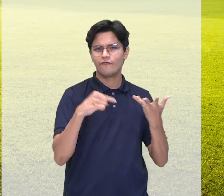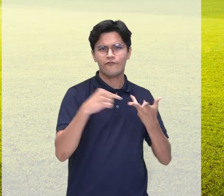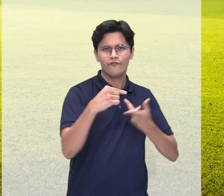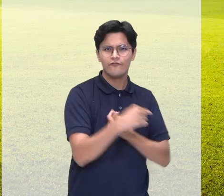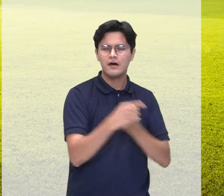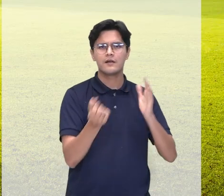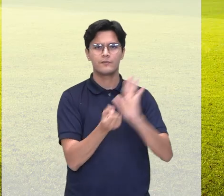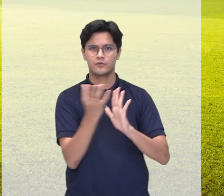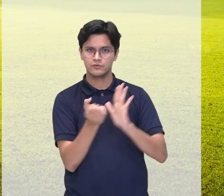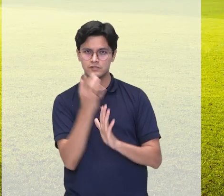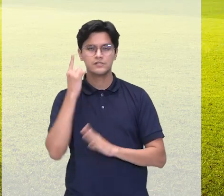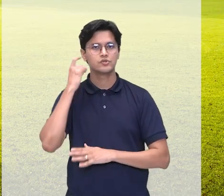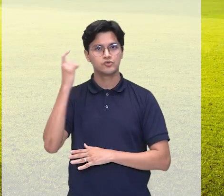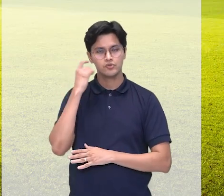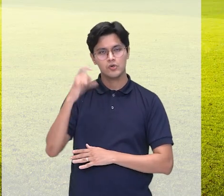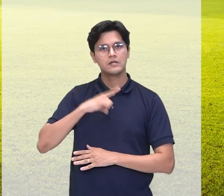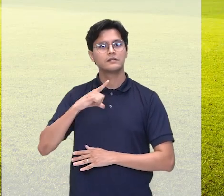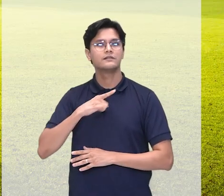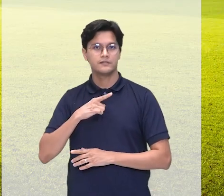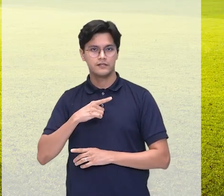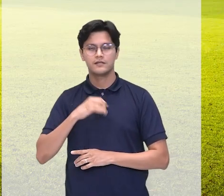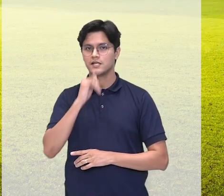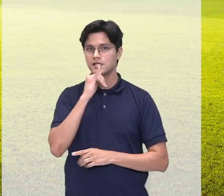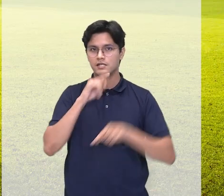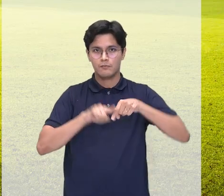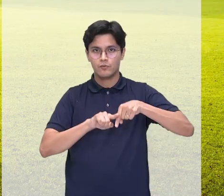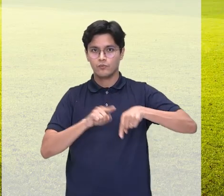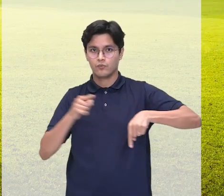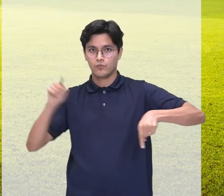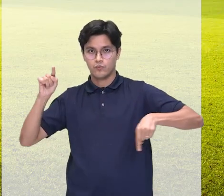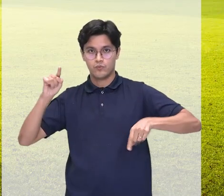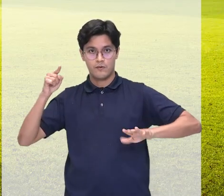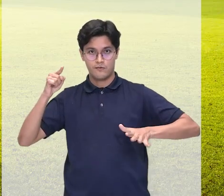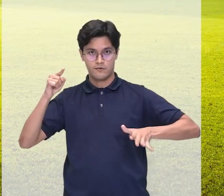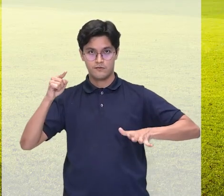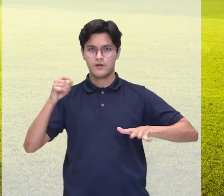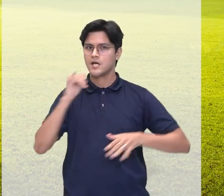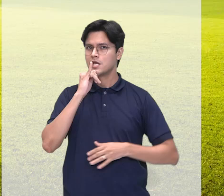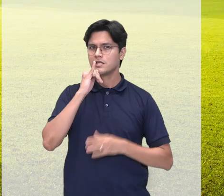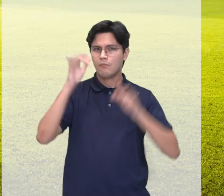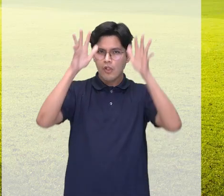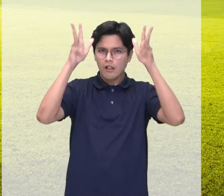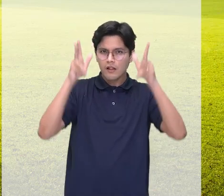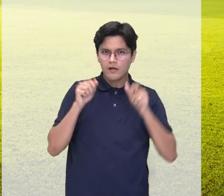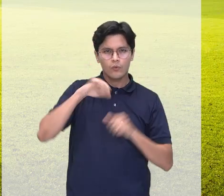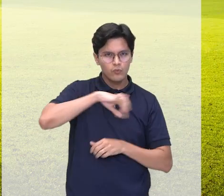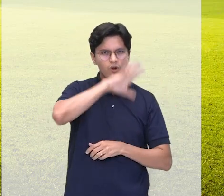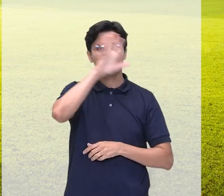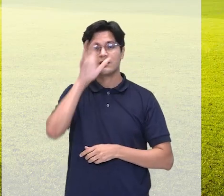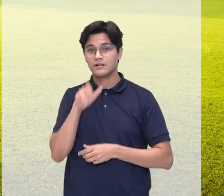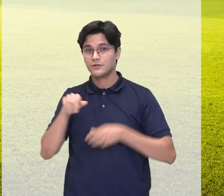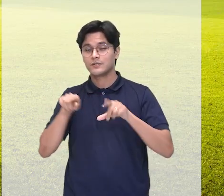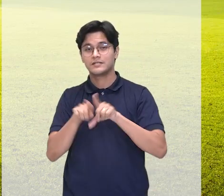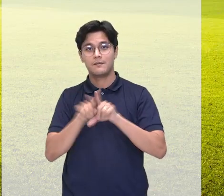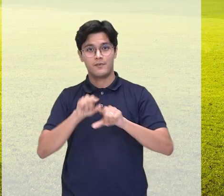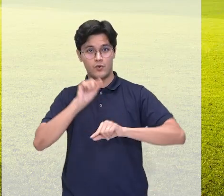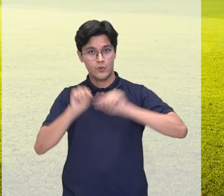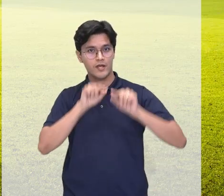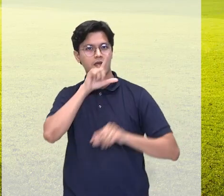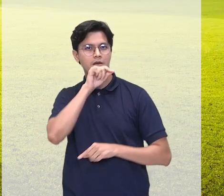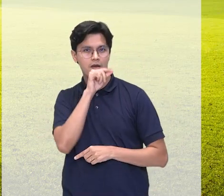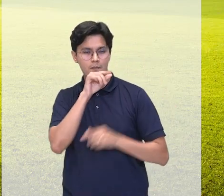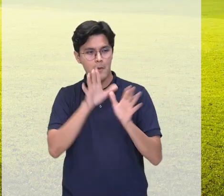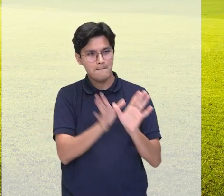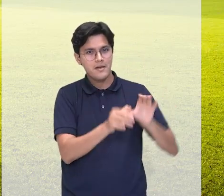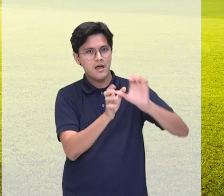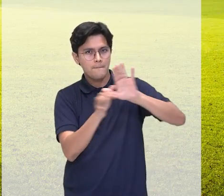sons graves, como o rugido de um leão, e sons agudos, como o canto dos pássaros. Vamos ouvir um pouco